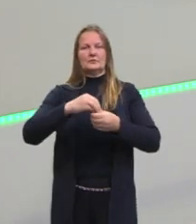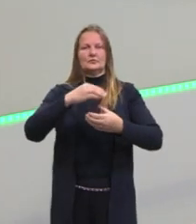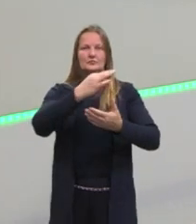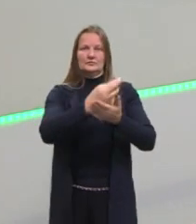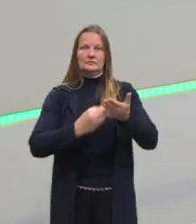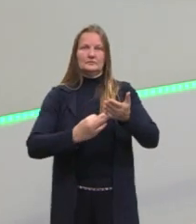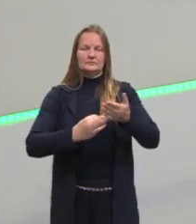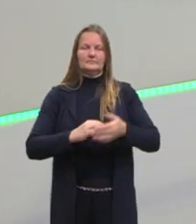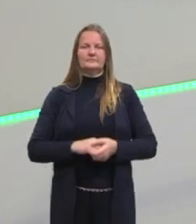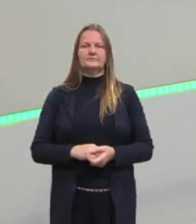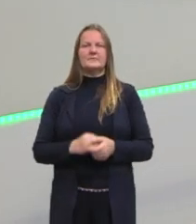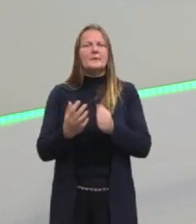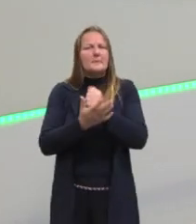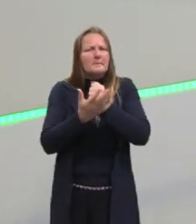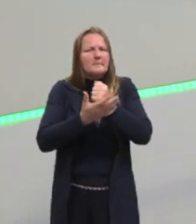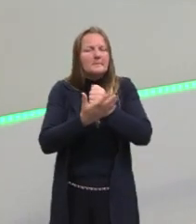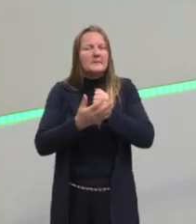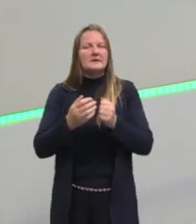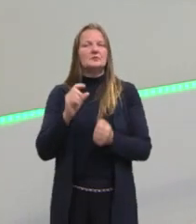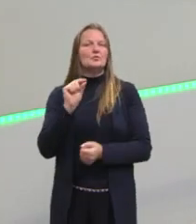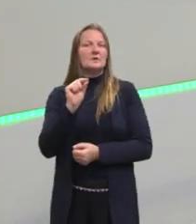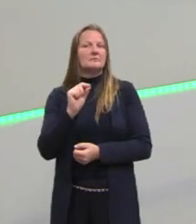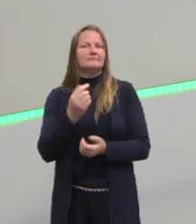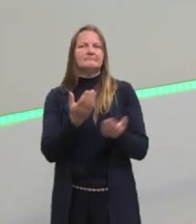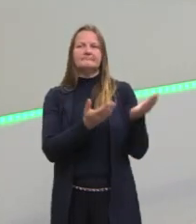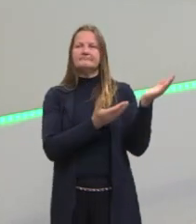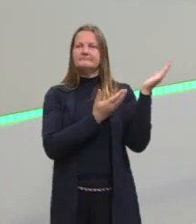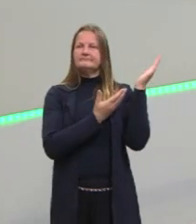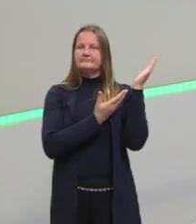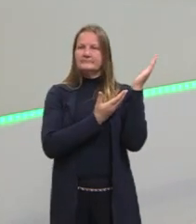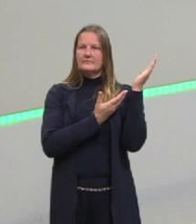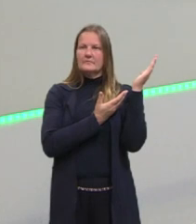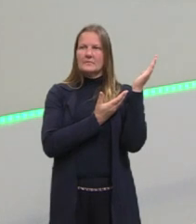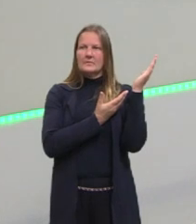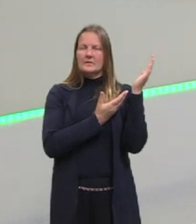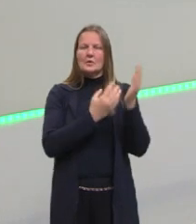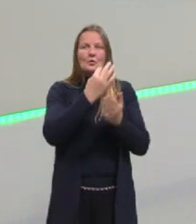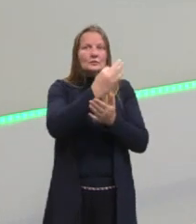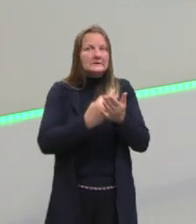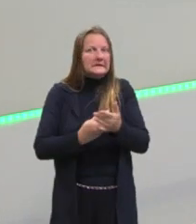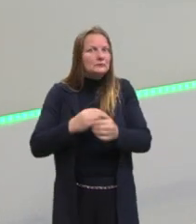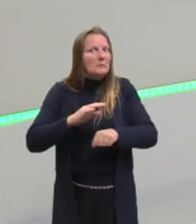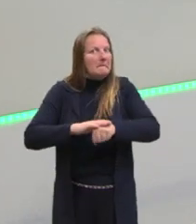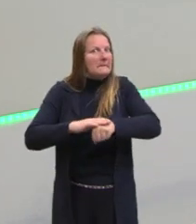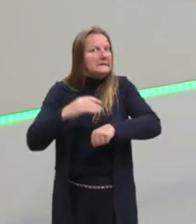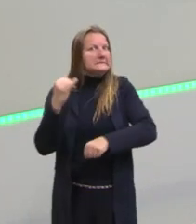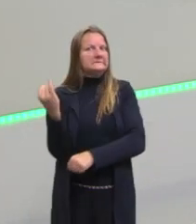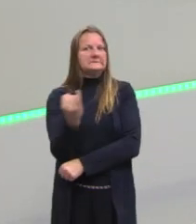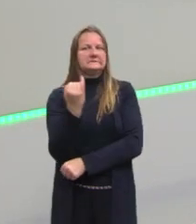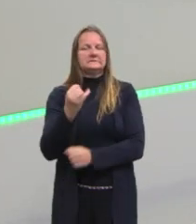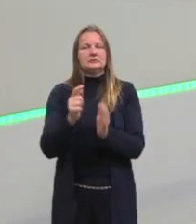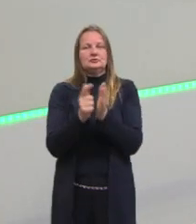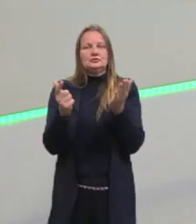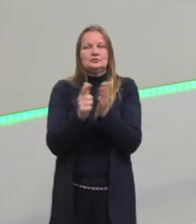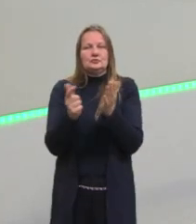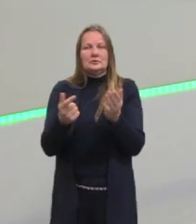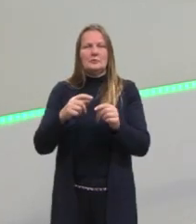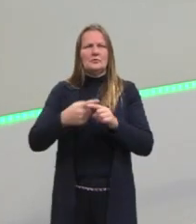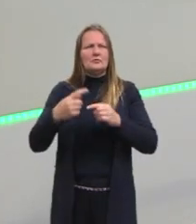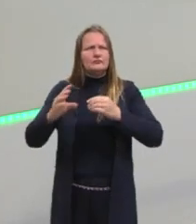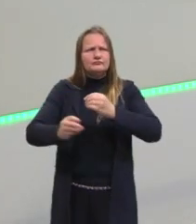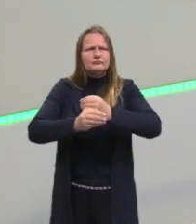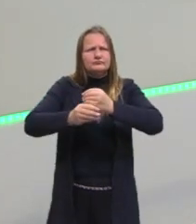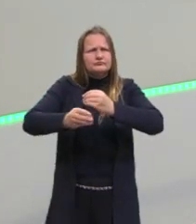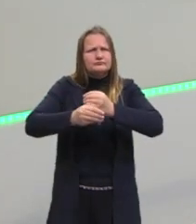tem a base do que é esse nosso artigo de opinião. Um texto que vai argumentar dentro do meio jornalístico para